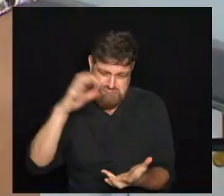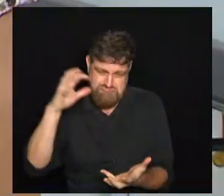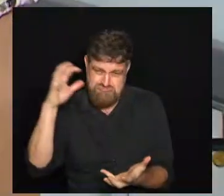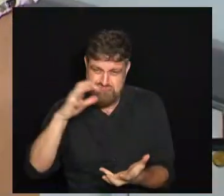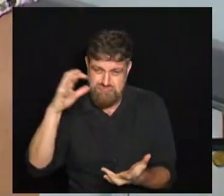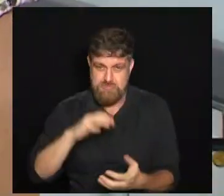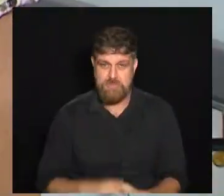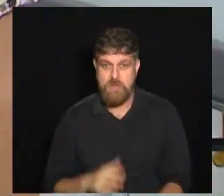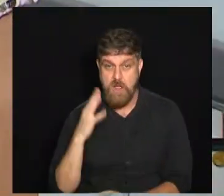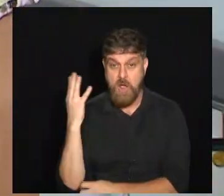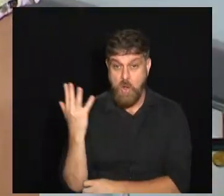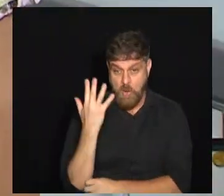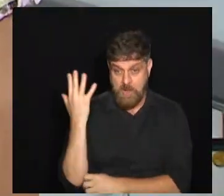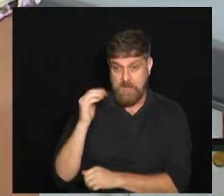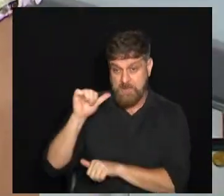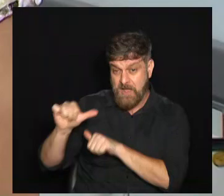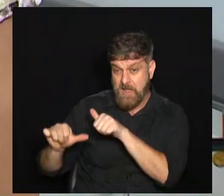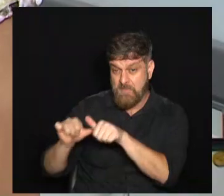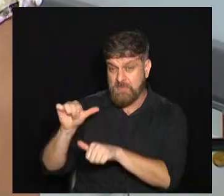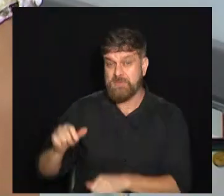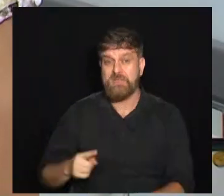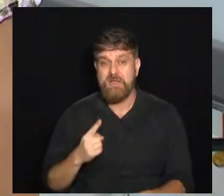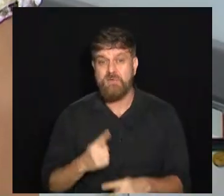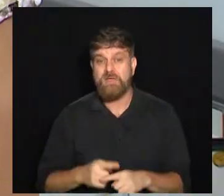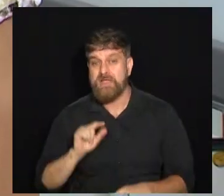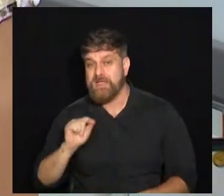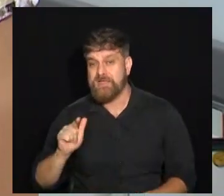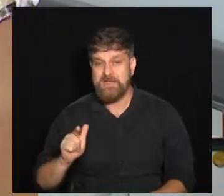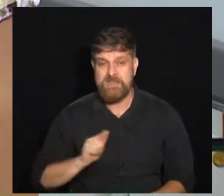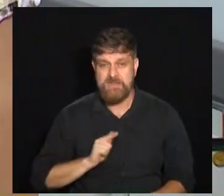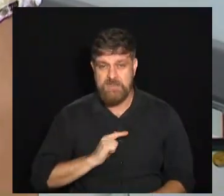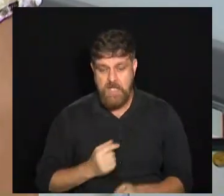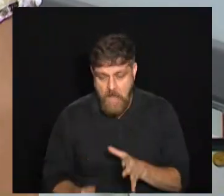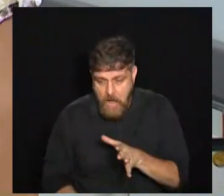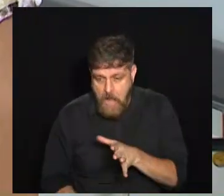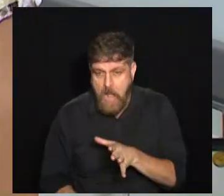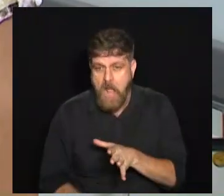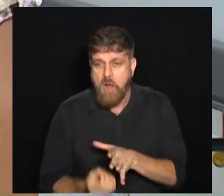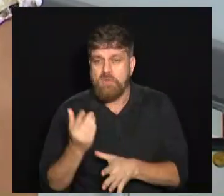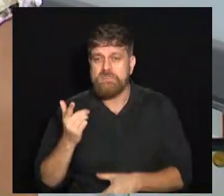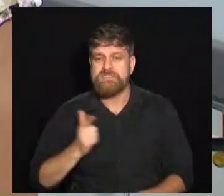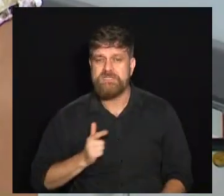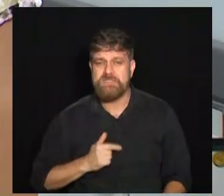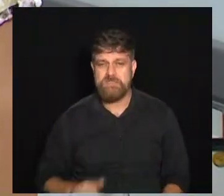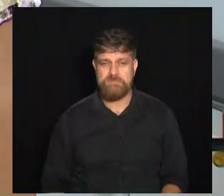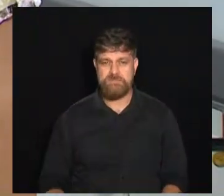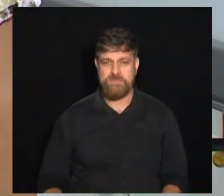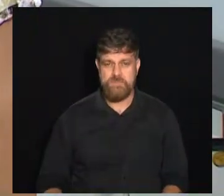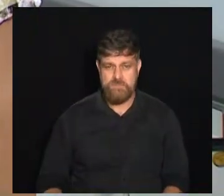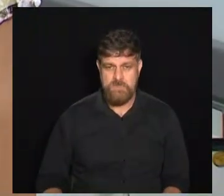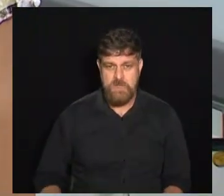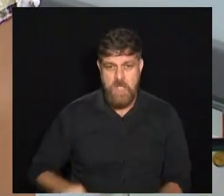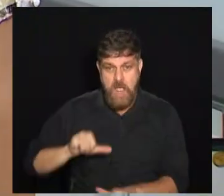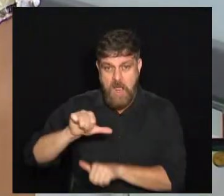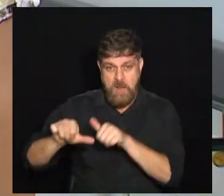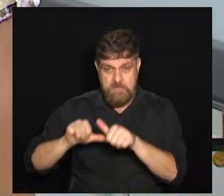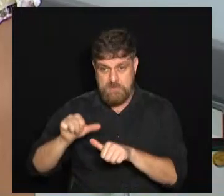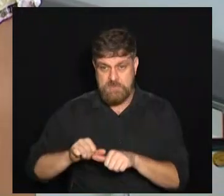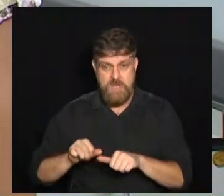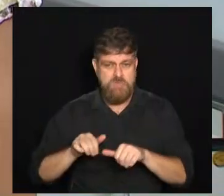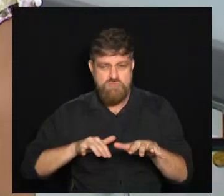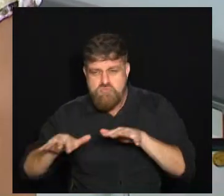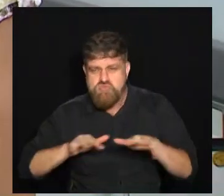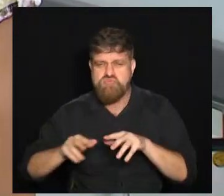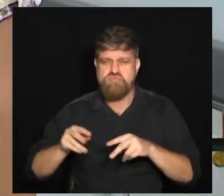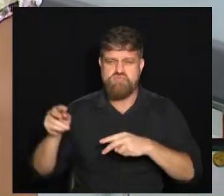mudanças climáticas nada mais são do que um aumento da frequência desses eventos meteorológicos extremos, né?